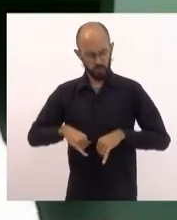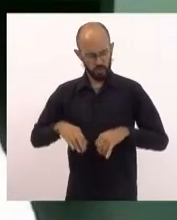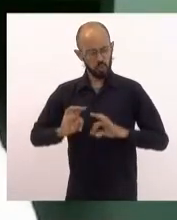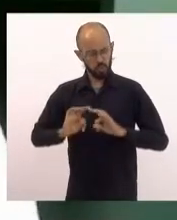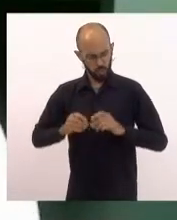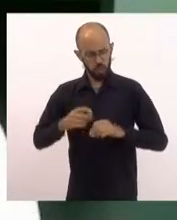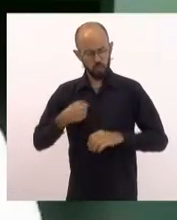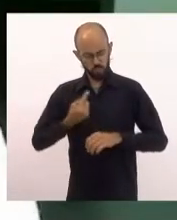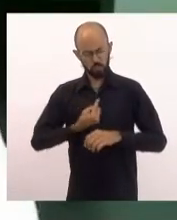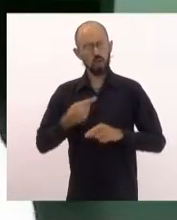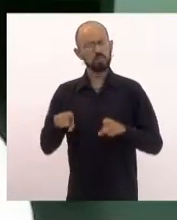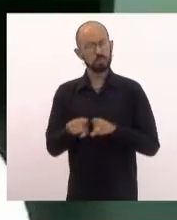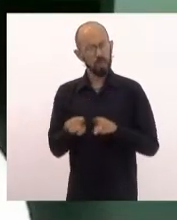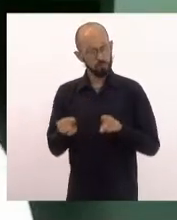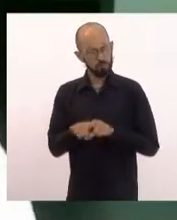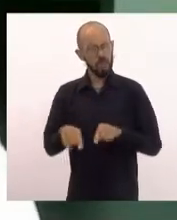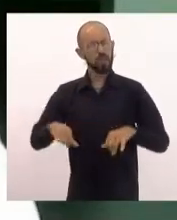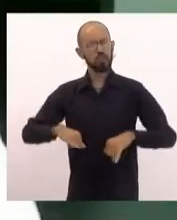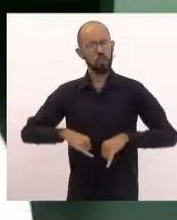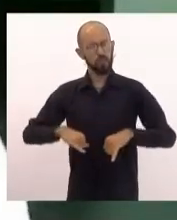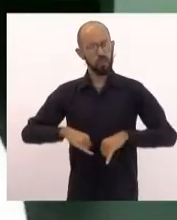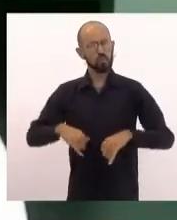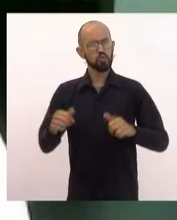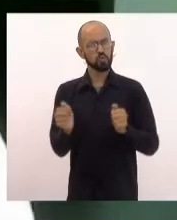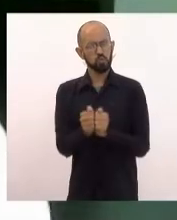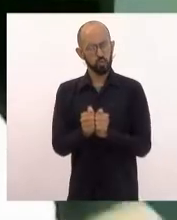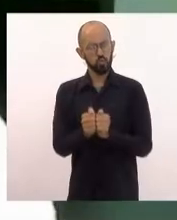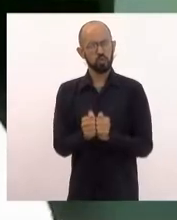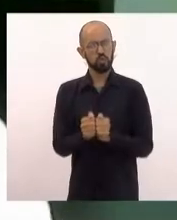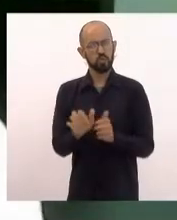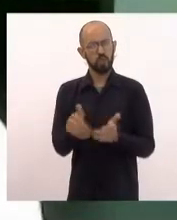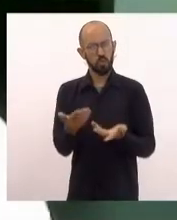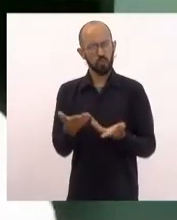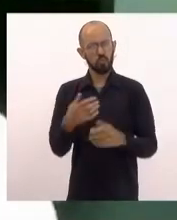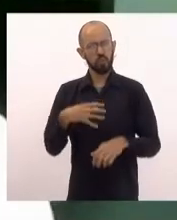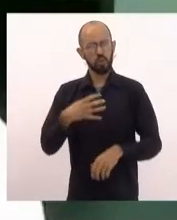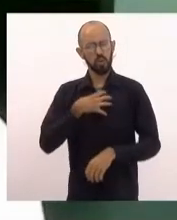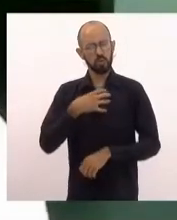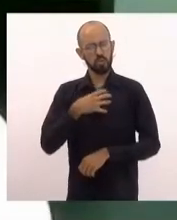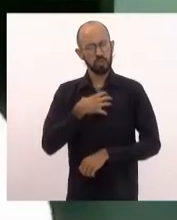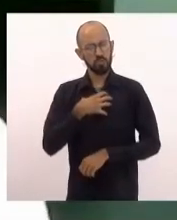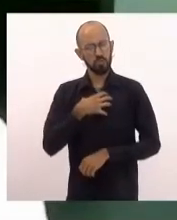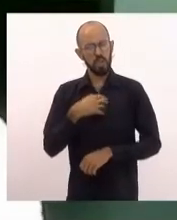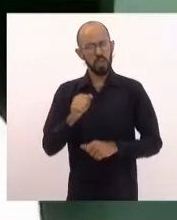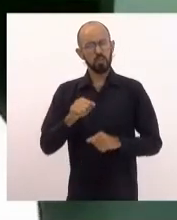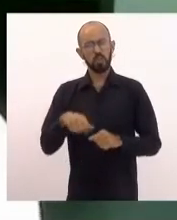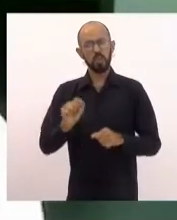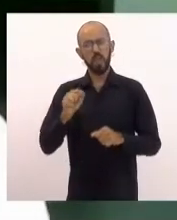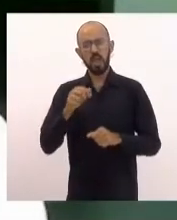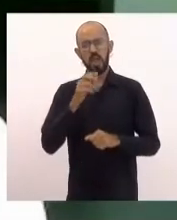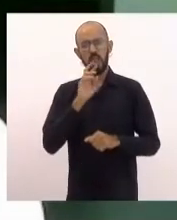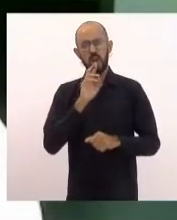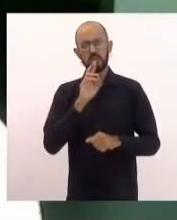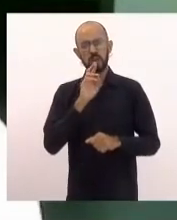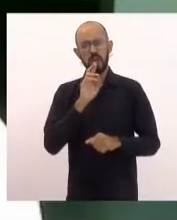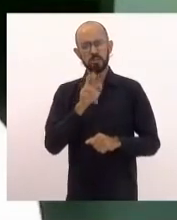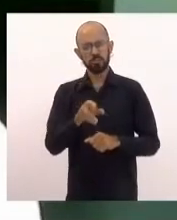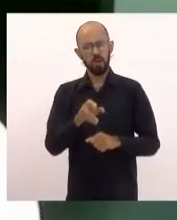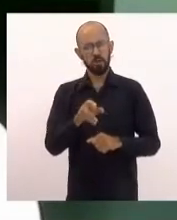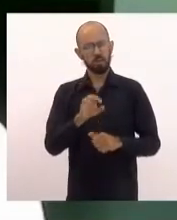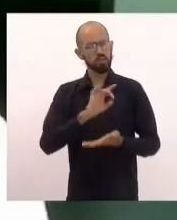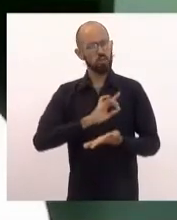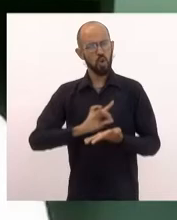nós passamos dor também. Então fica aqui a nossa moção aberta de repúdio e de pedido urgente